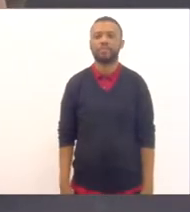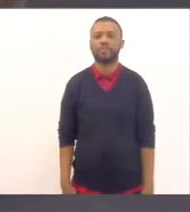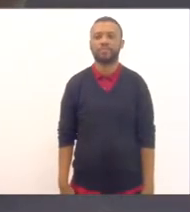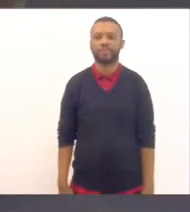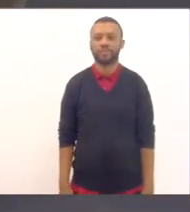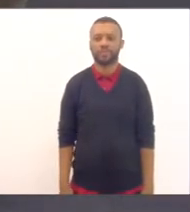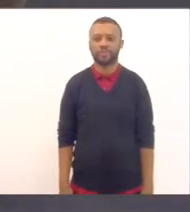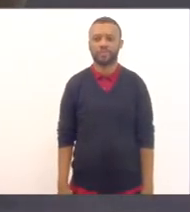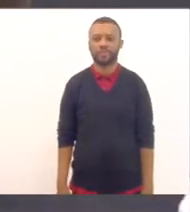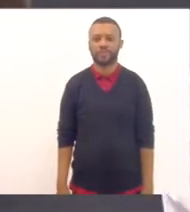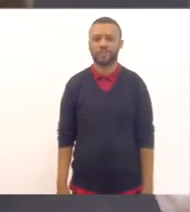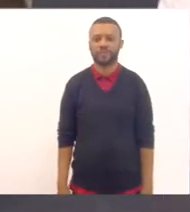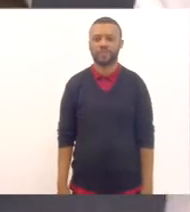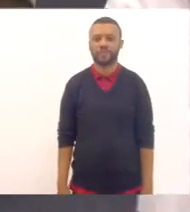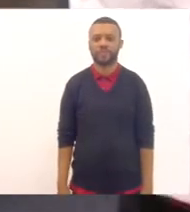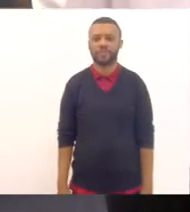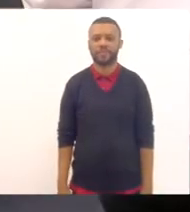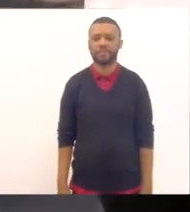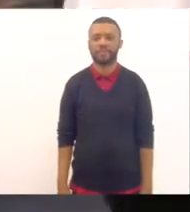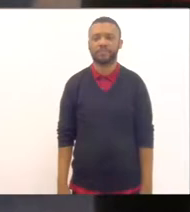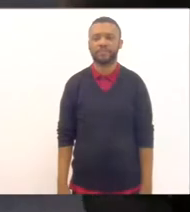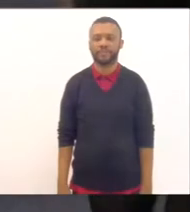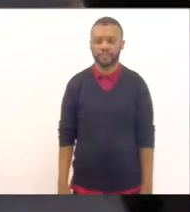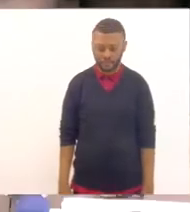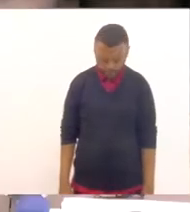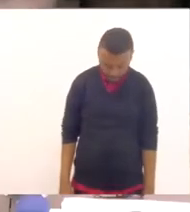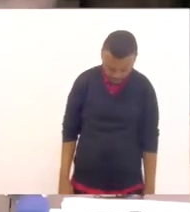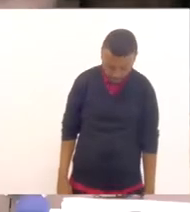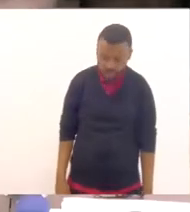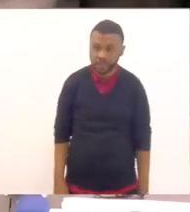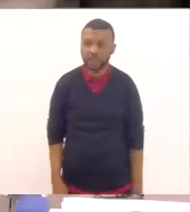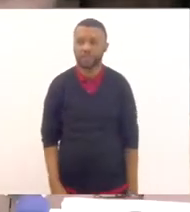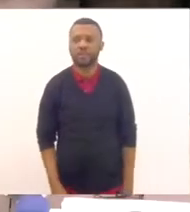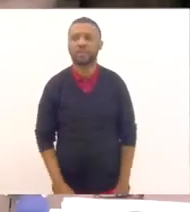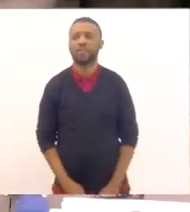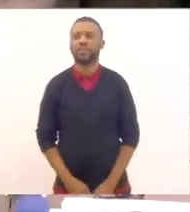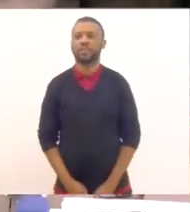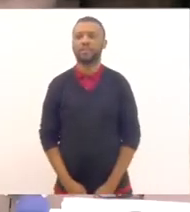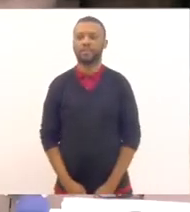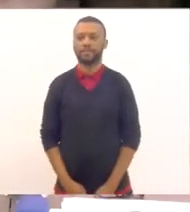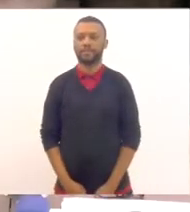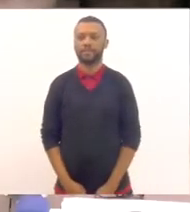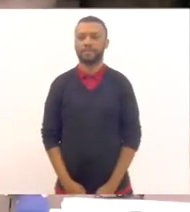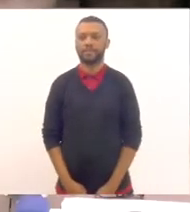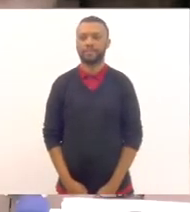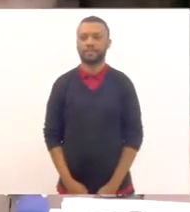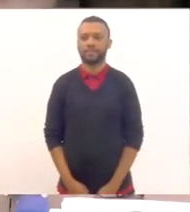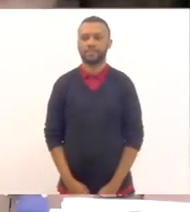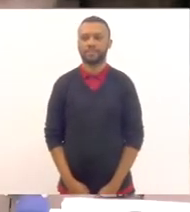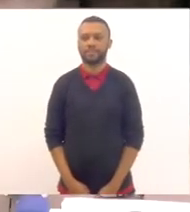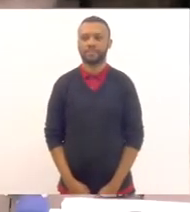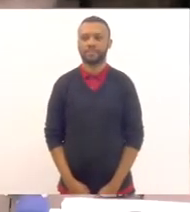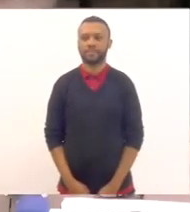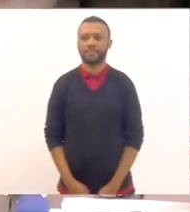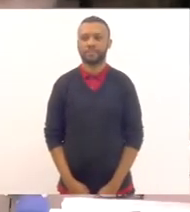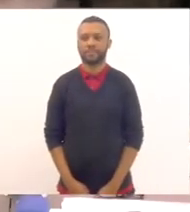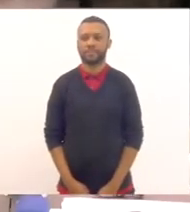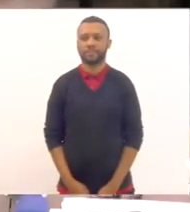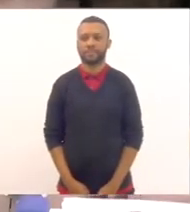eu vou deixar a única né E aí E aí